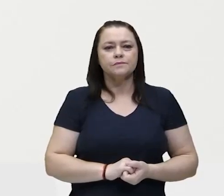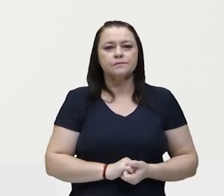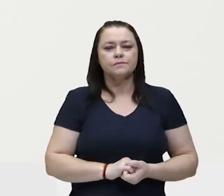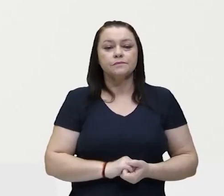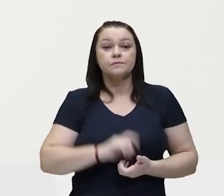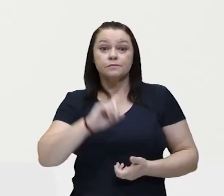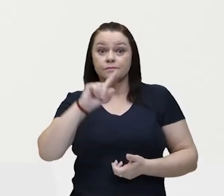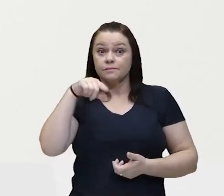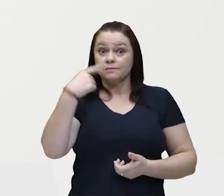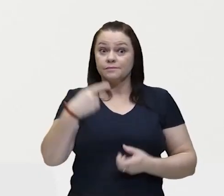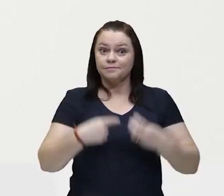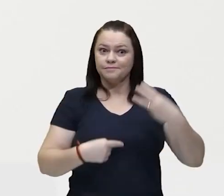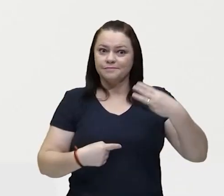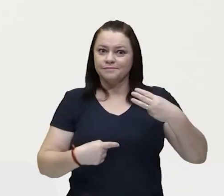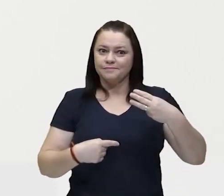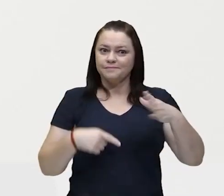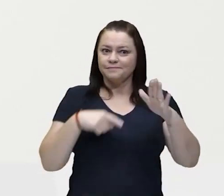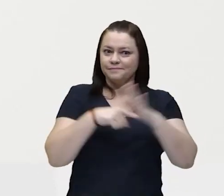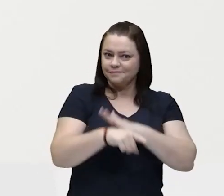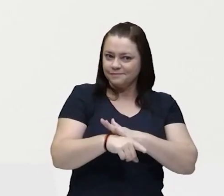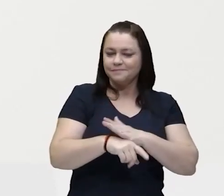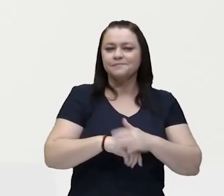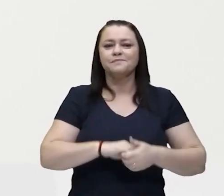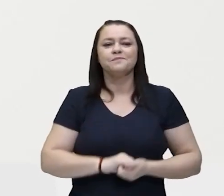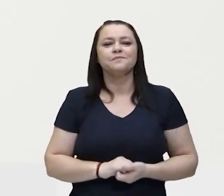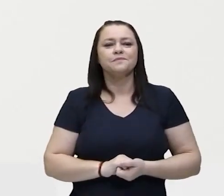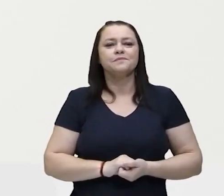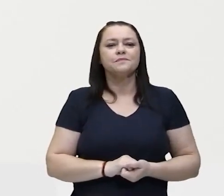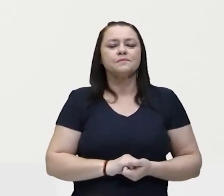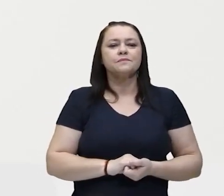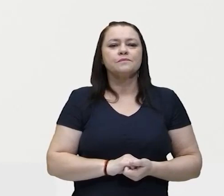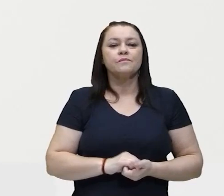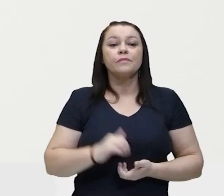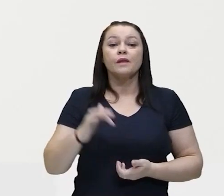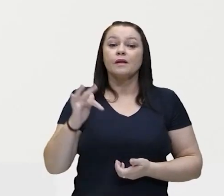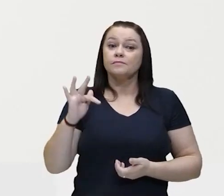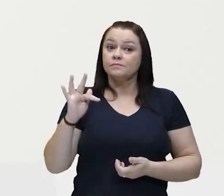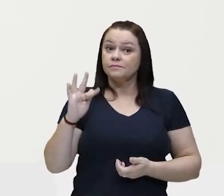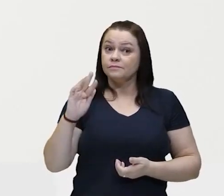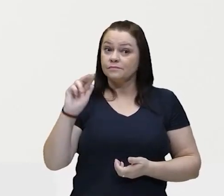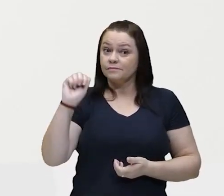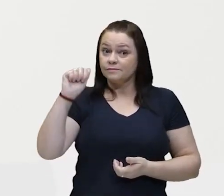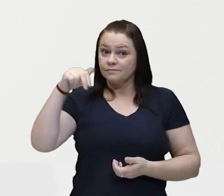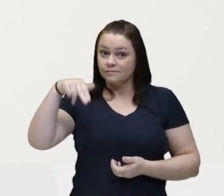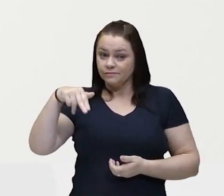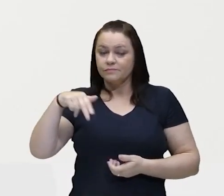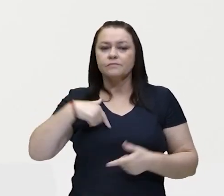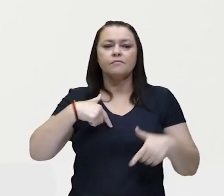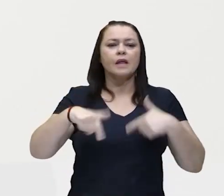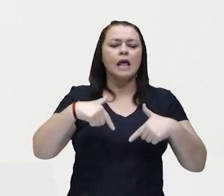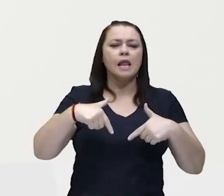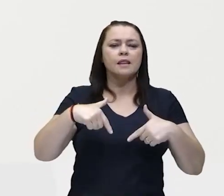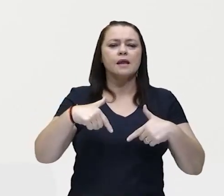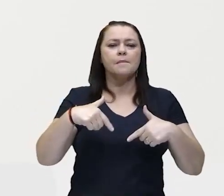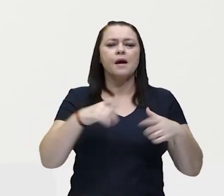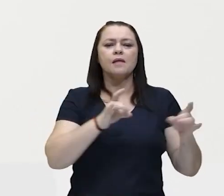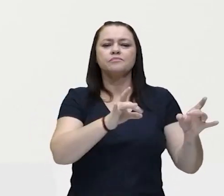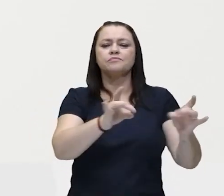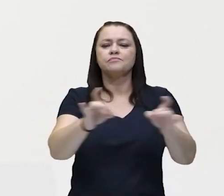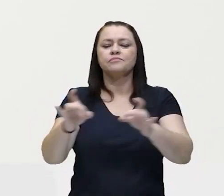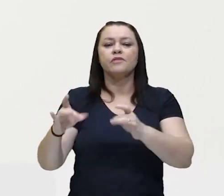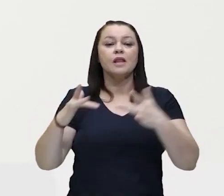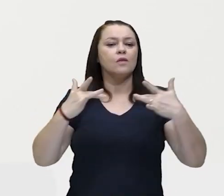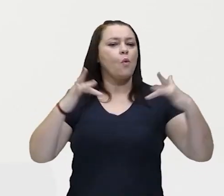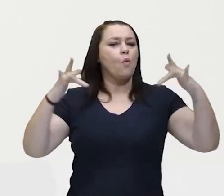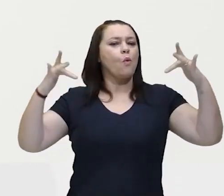Vamos ao nosso próximo exercitando. Bom, a Fran trabalha com venda de ouro em sua